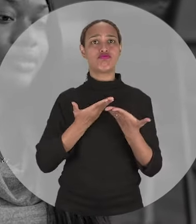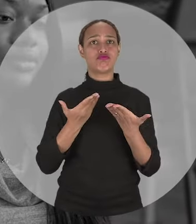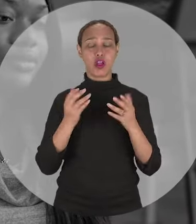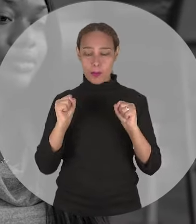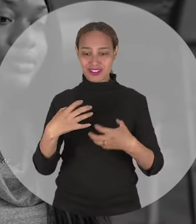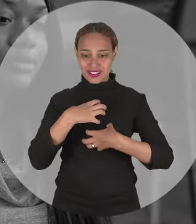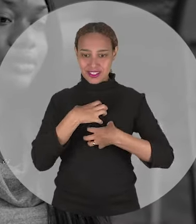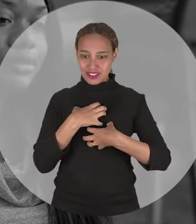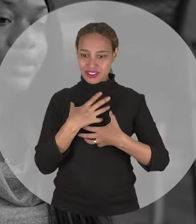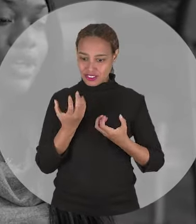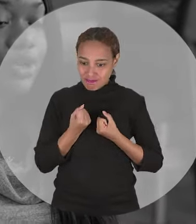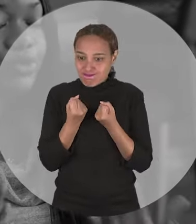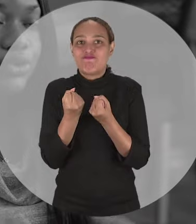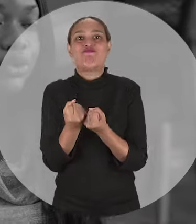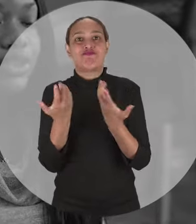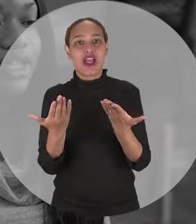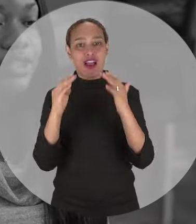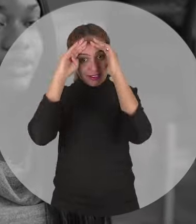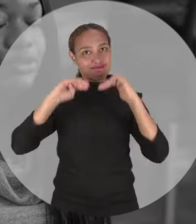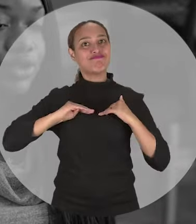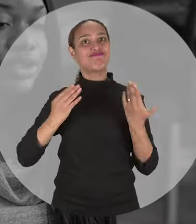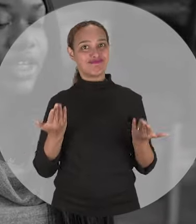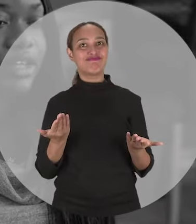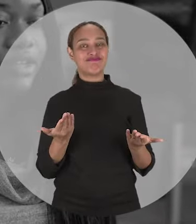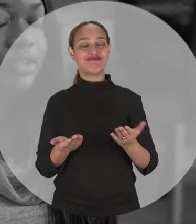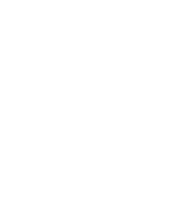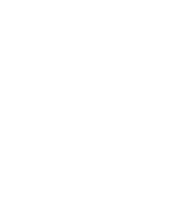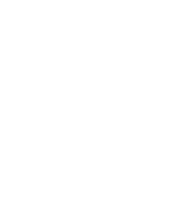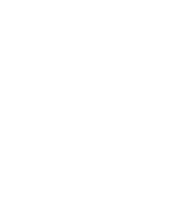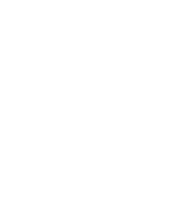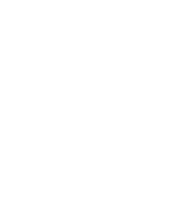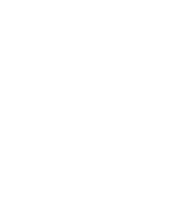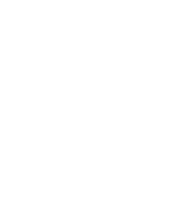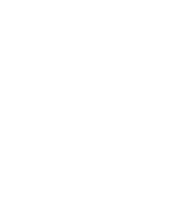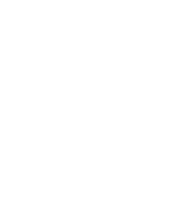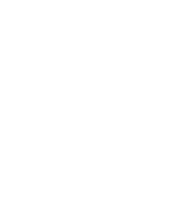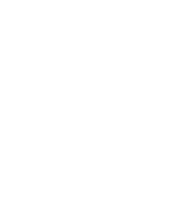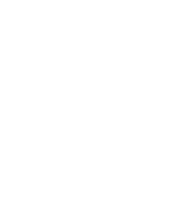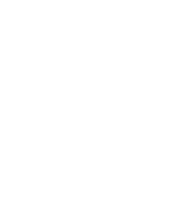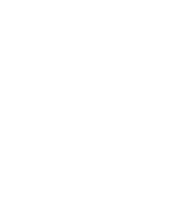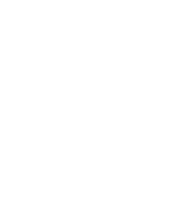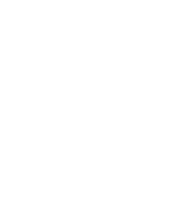ouvido, que ele vai poder ser acolhido, que ele vai ser respeitado.